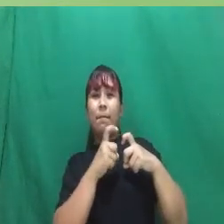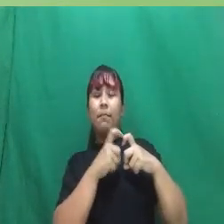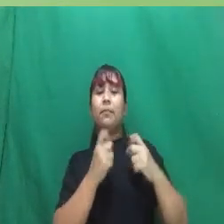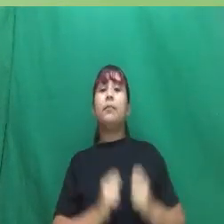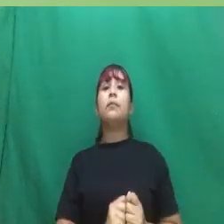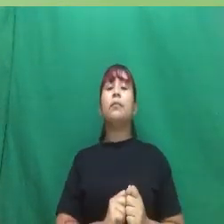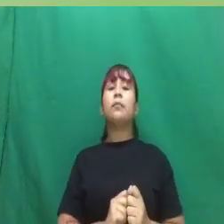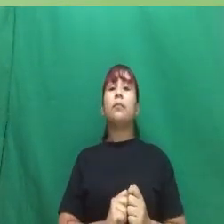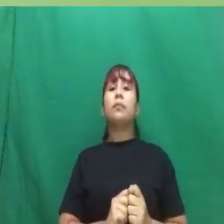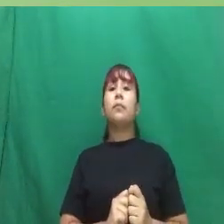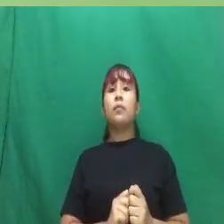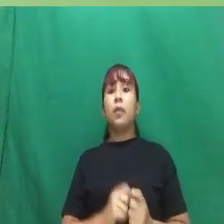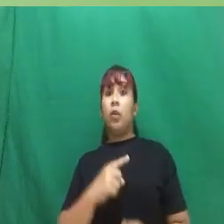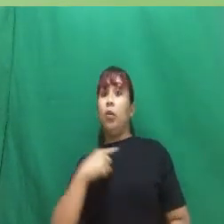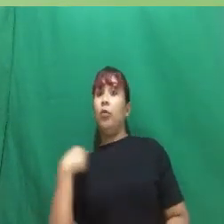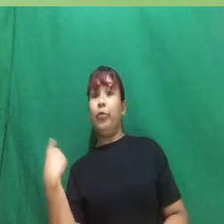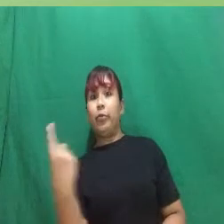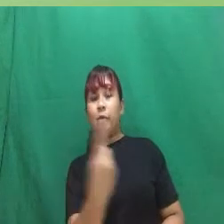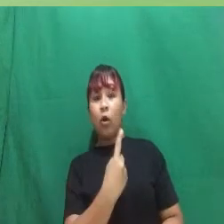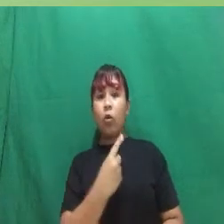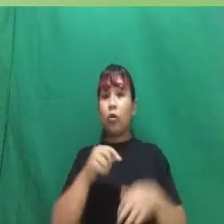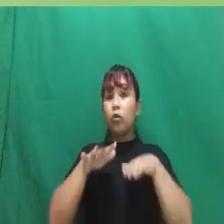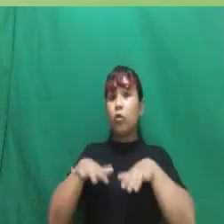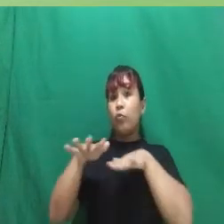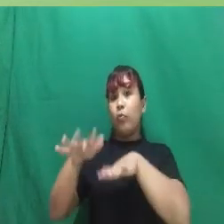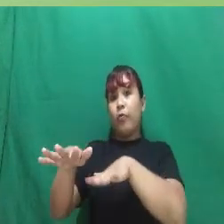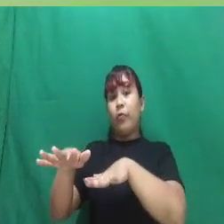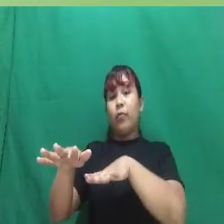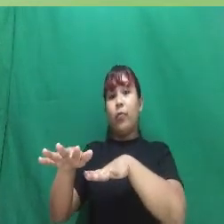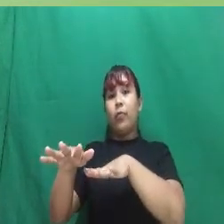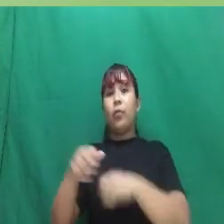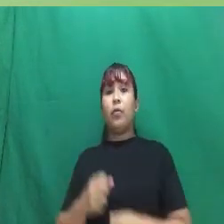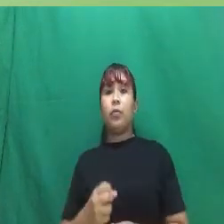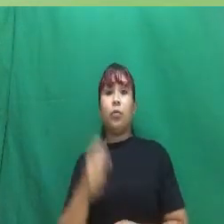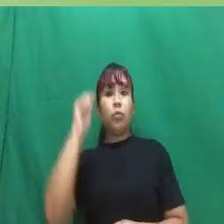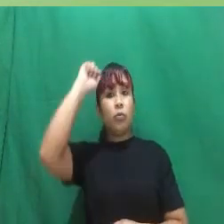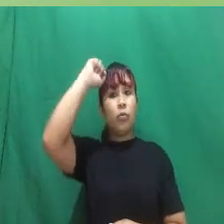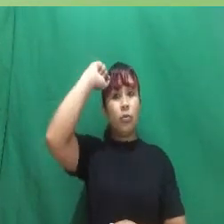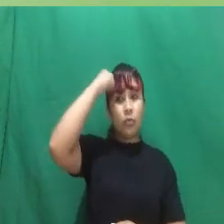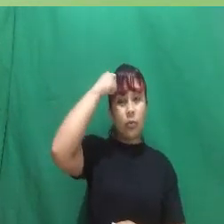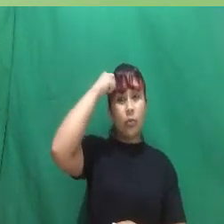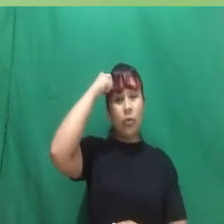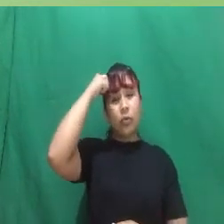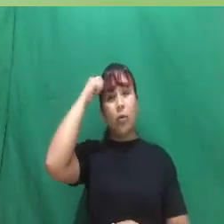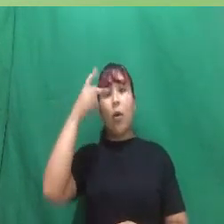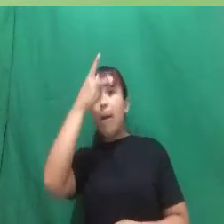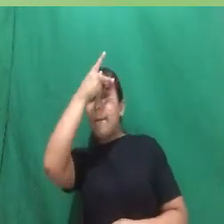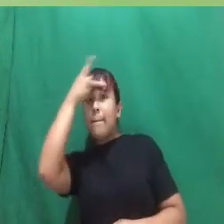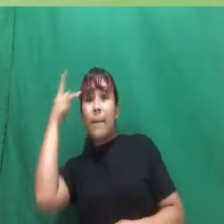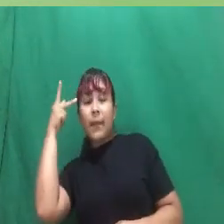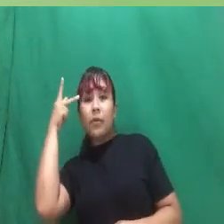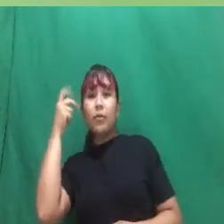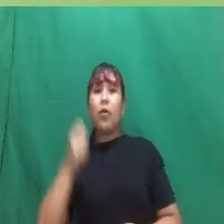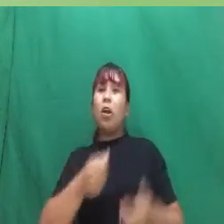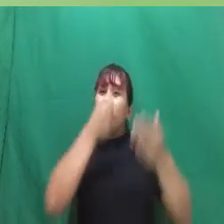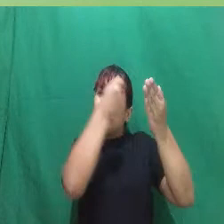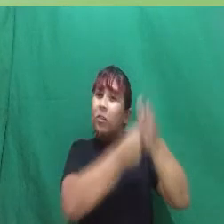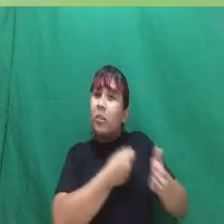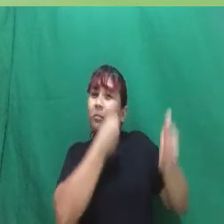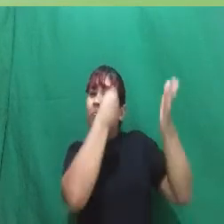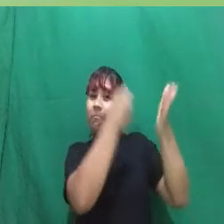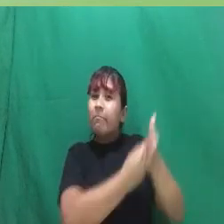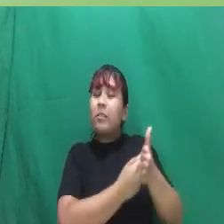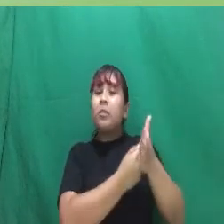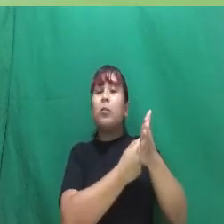ler texto. Ah, não ao racismo, levantar cartaz, não ao racismo. Precisa também se